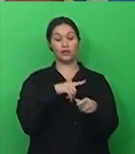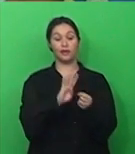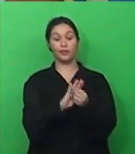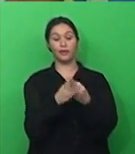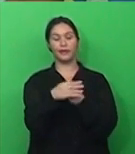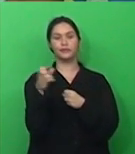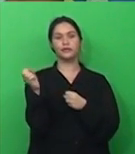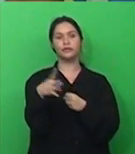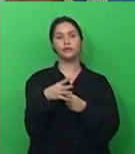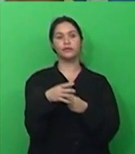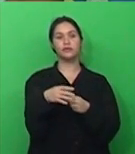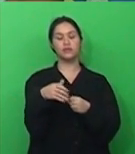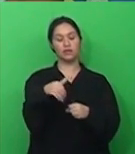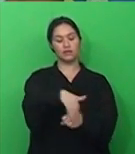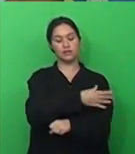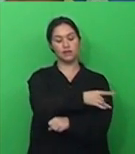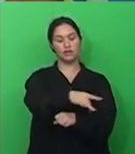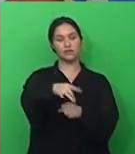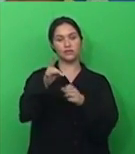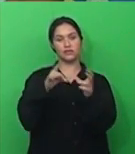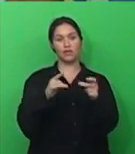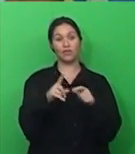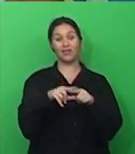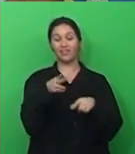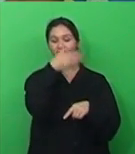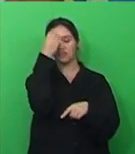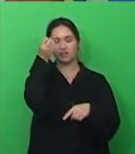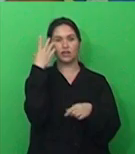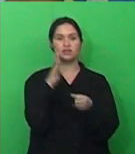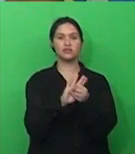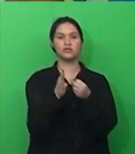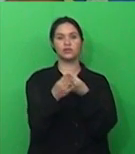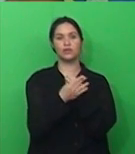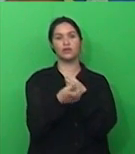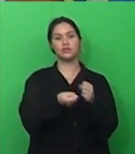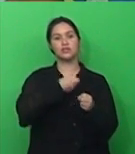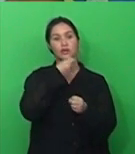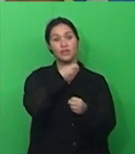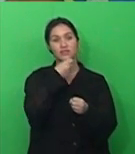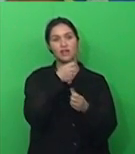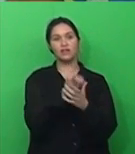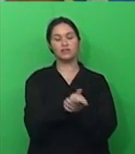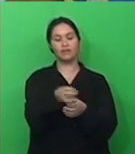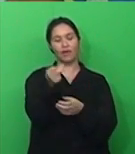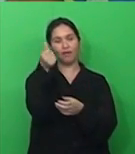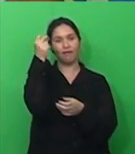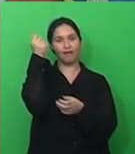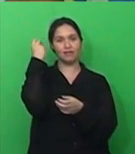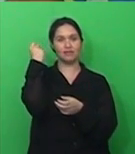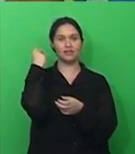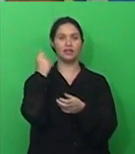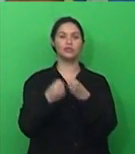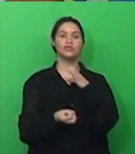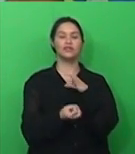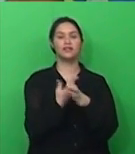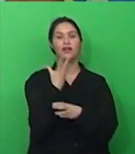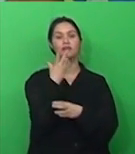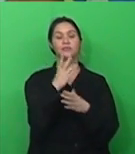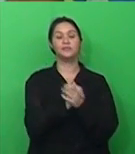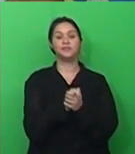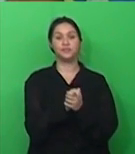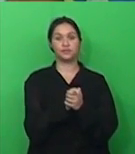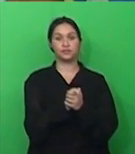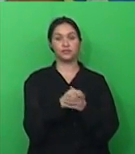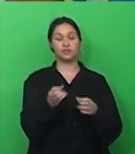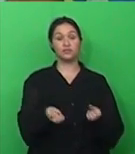olhar as comunidades. Como você fala, o loteamento Santa Isabel e outros loteamentos da Grande Próspera, dos bairros da Grande Próspera, são